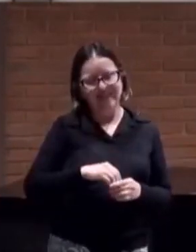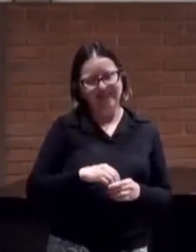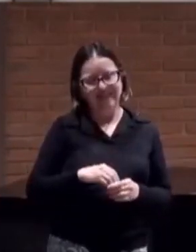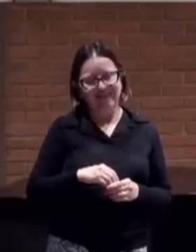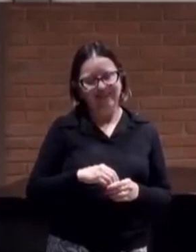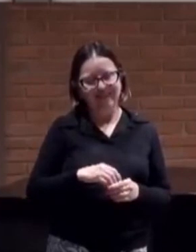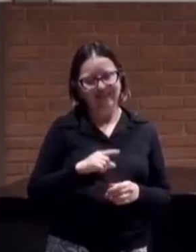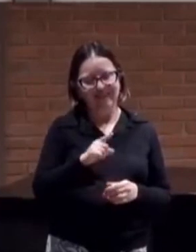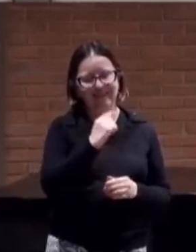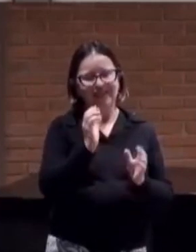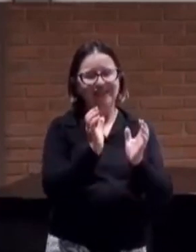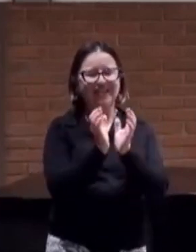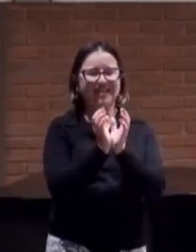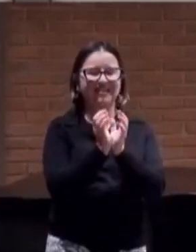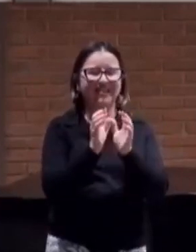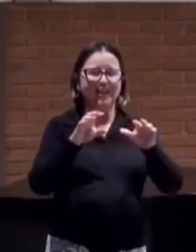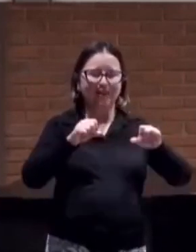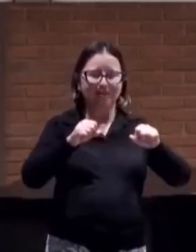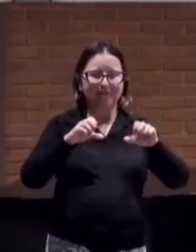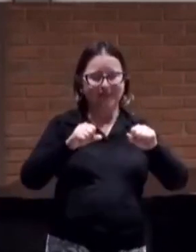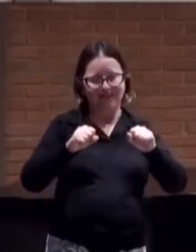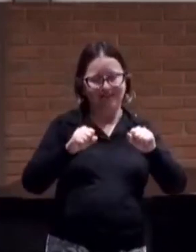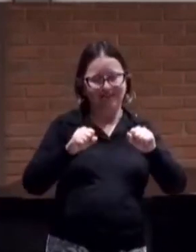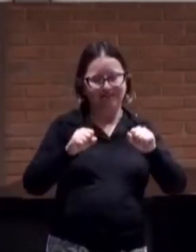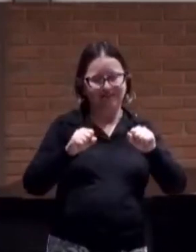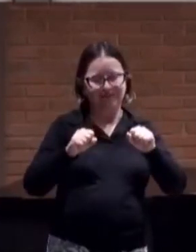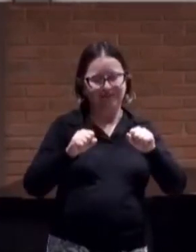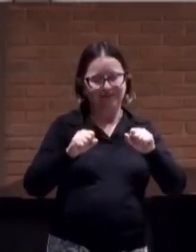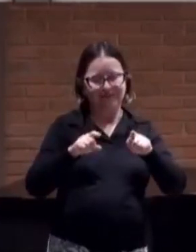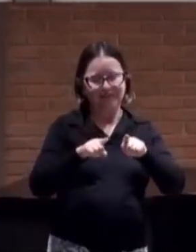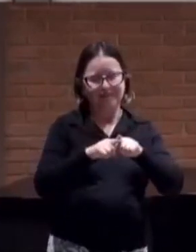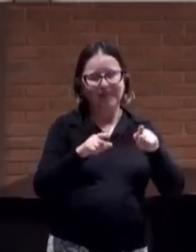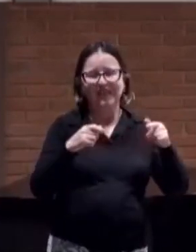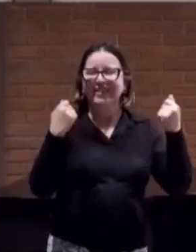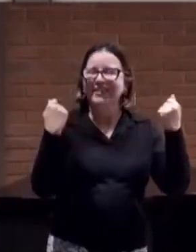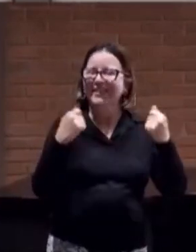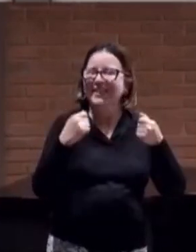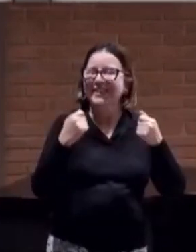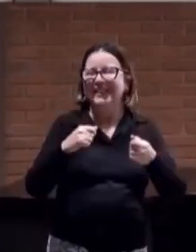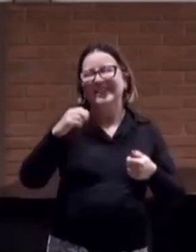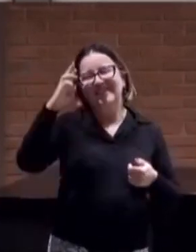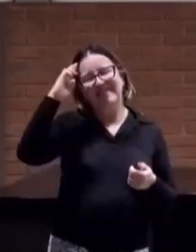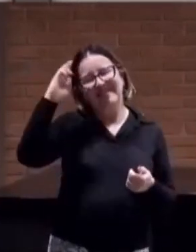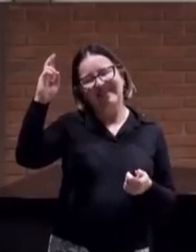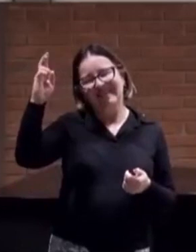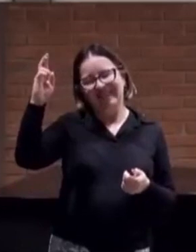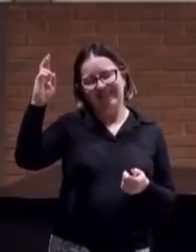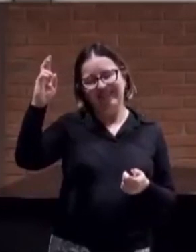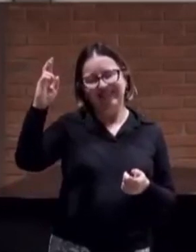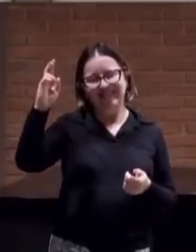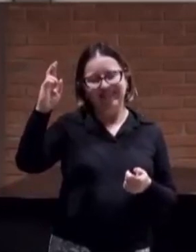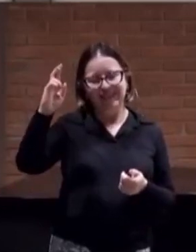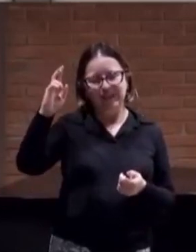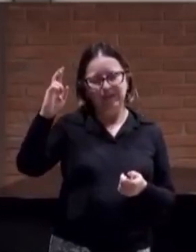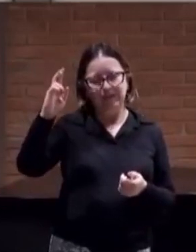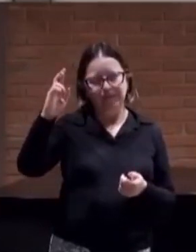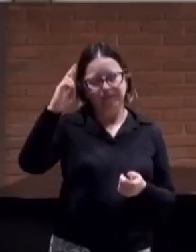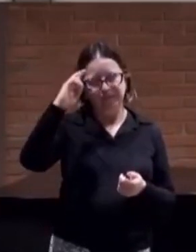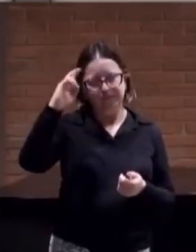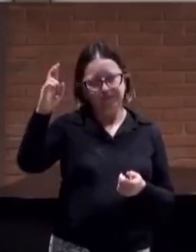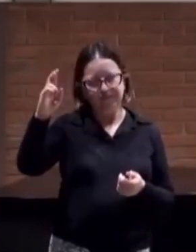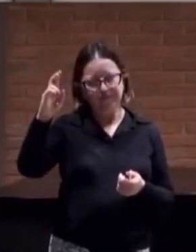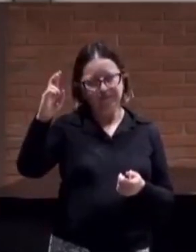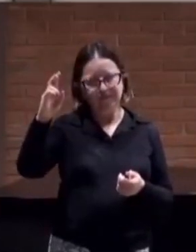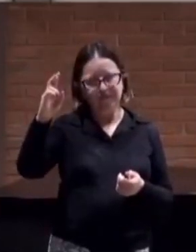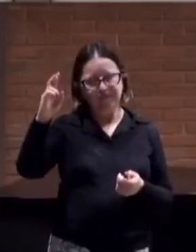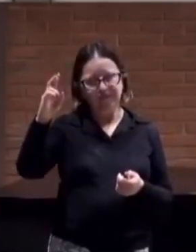somos vasos de barro, mas nós precisamos do Senhor. O Senhor